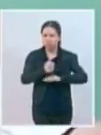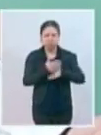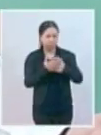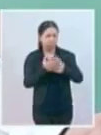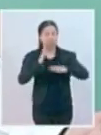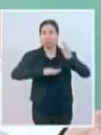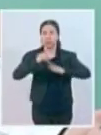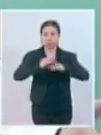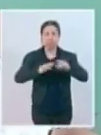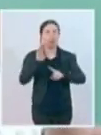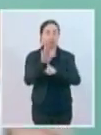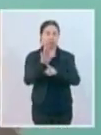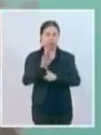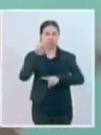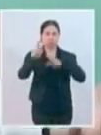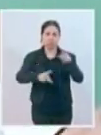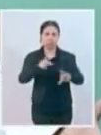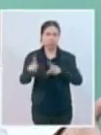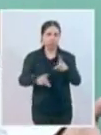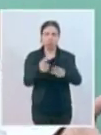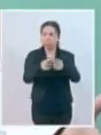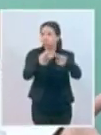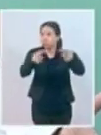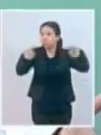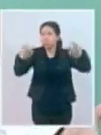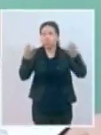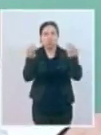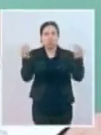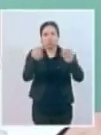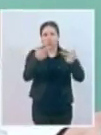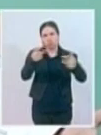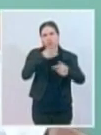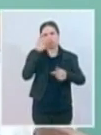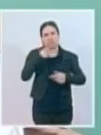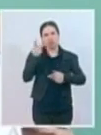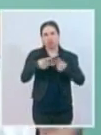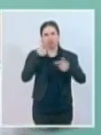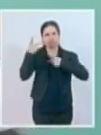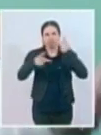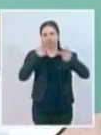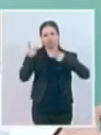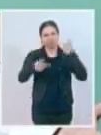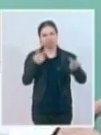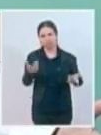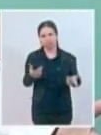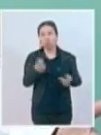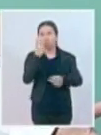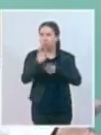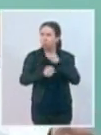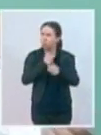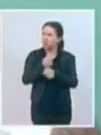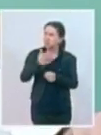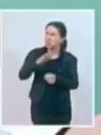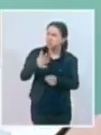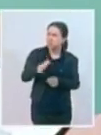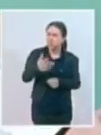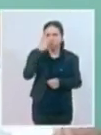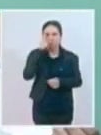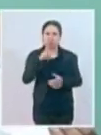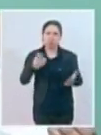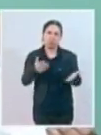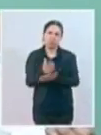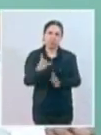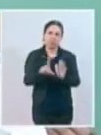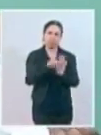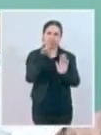mostradas à população. Então, o assunto, ele é muito amplo. E, enfim, depois de um ano e pouco, nós conseguimos a aprovação do projeto e hoje nós temos a